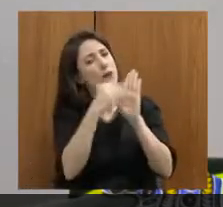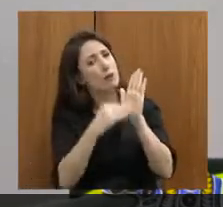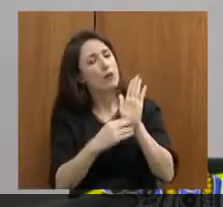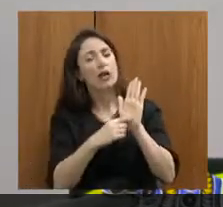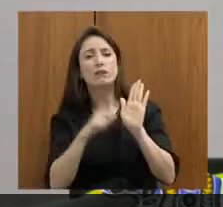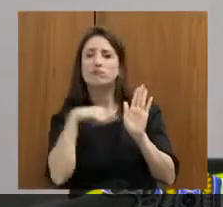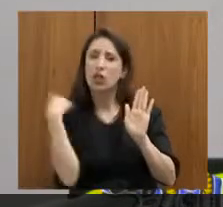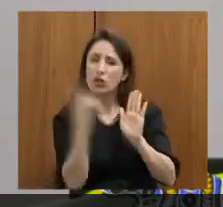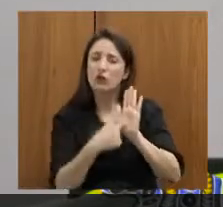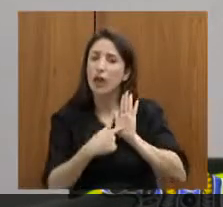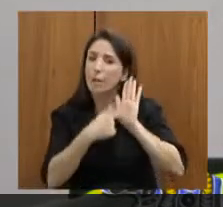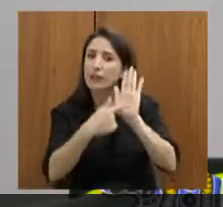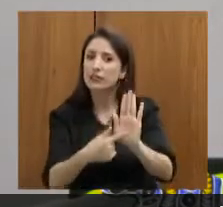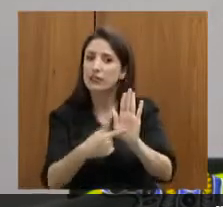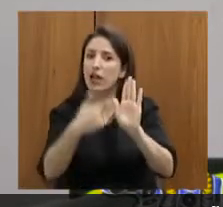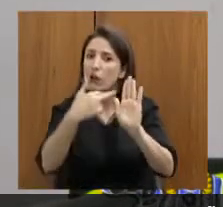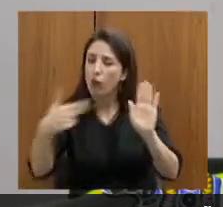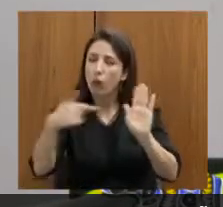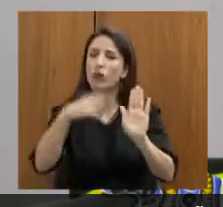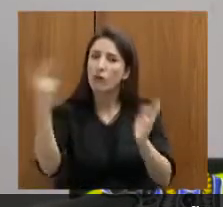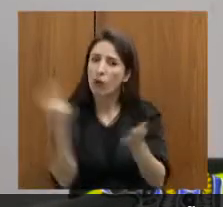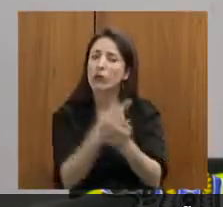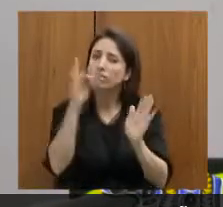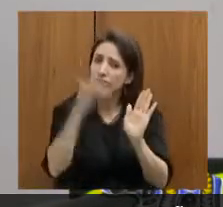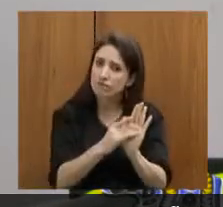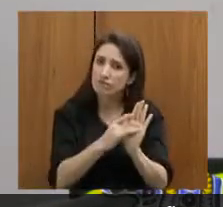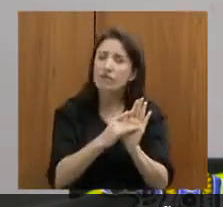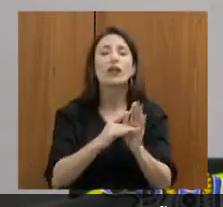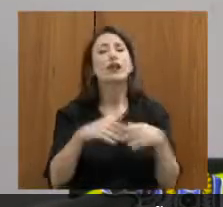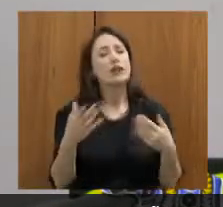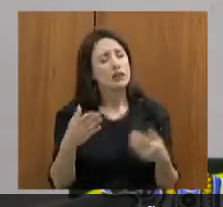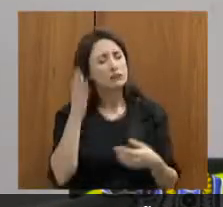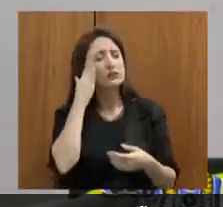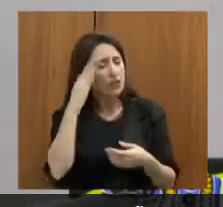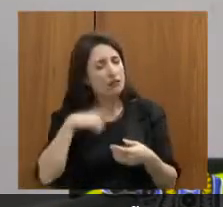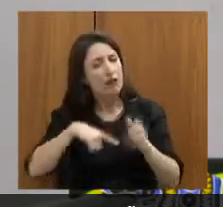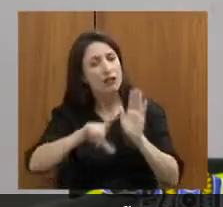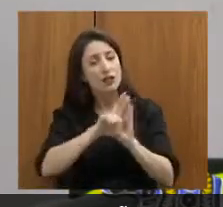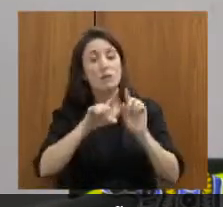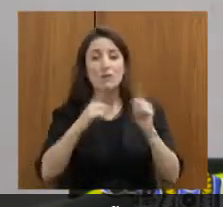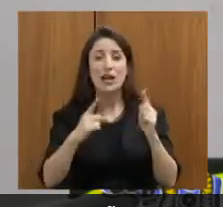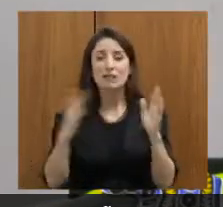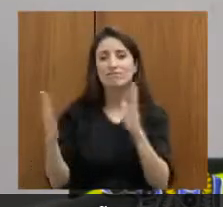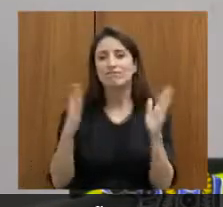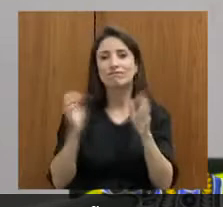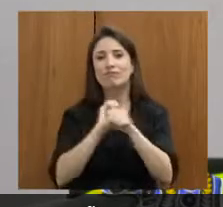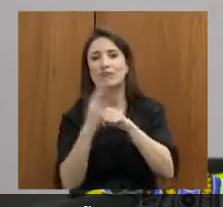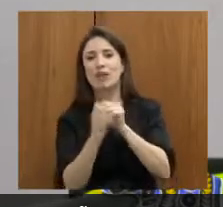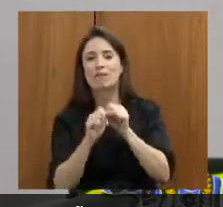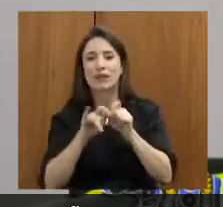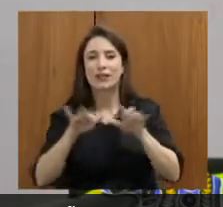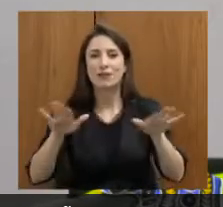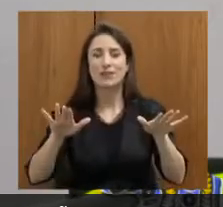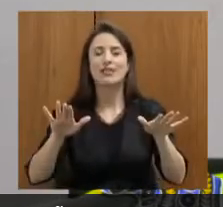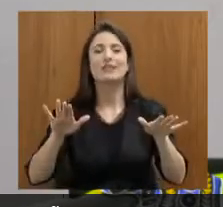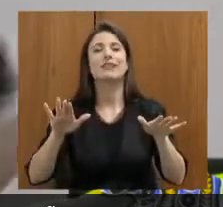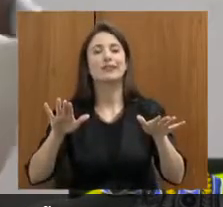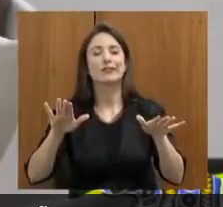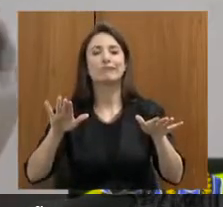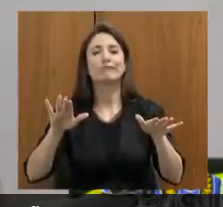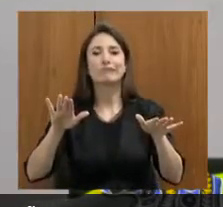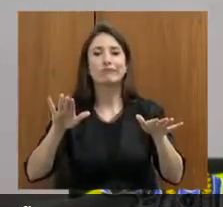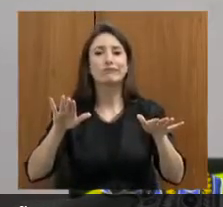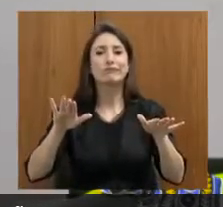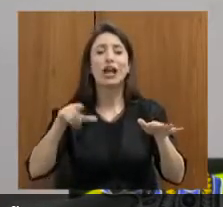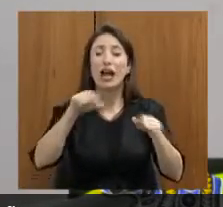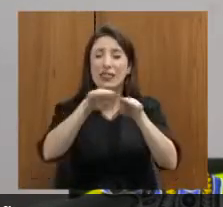concretas nós sabemos que existe legislação sob durante a pandemia essa desigualdade entre o povo